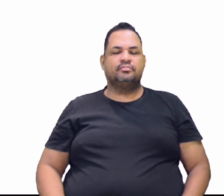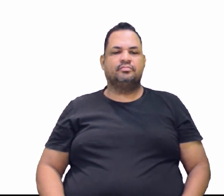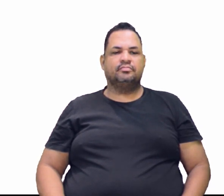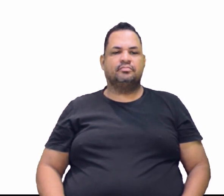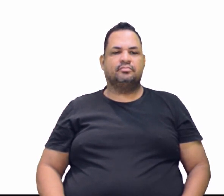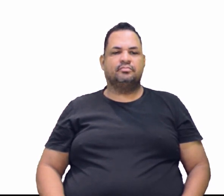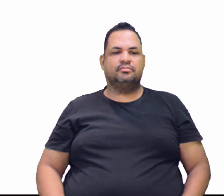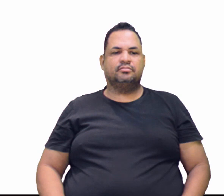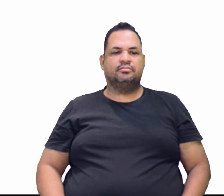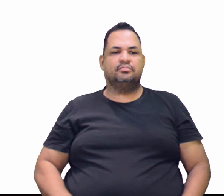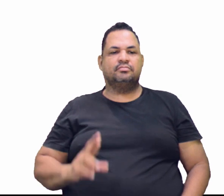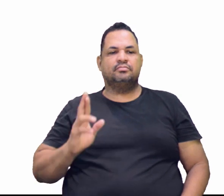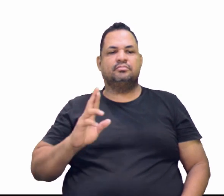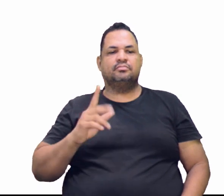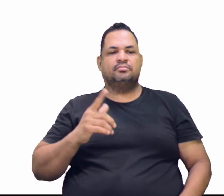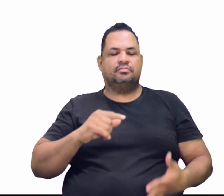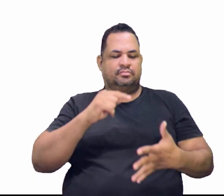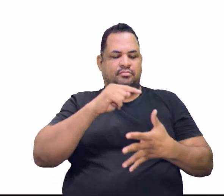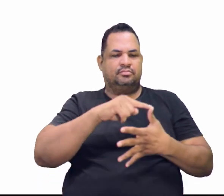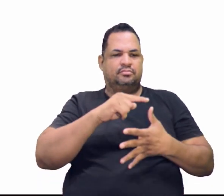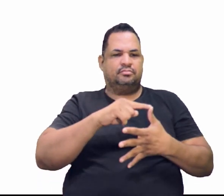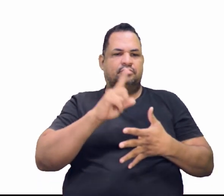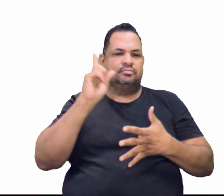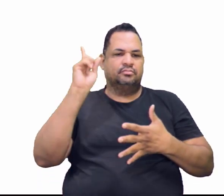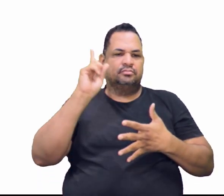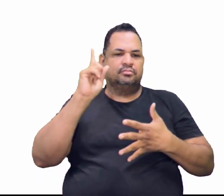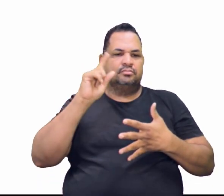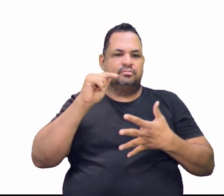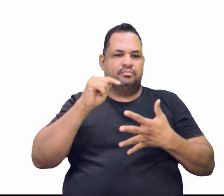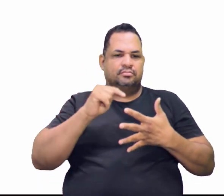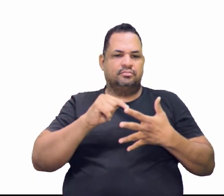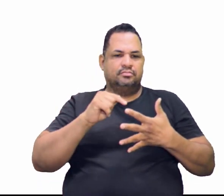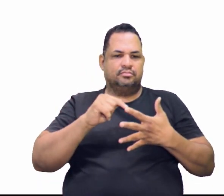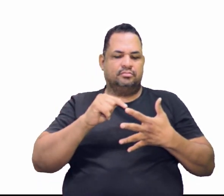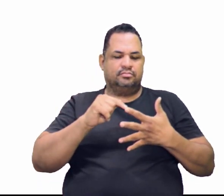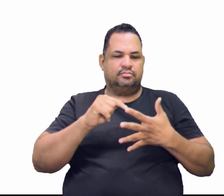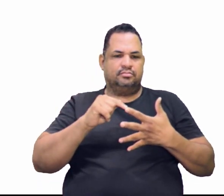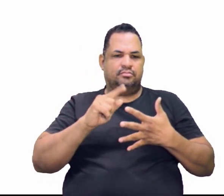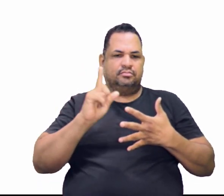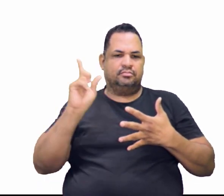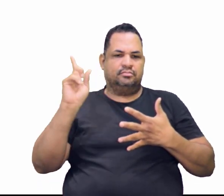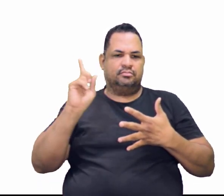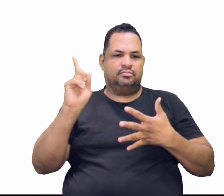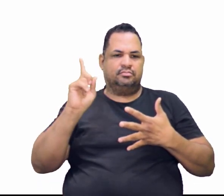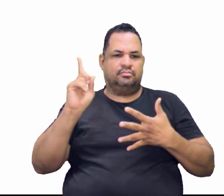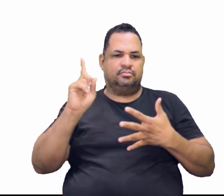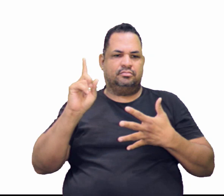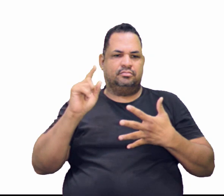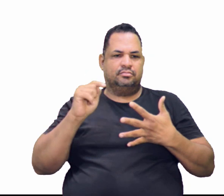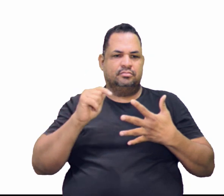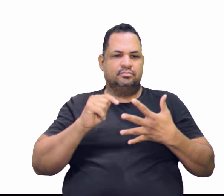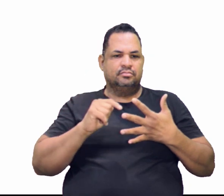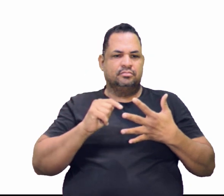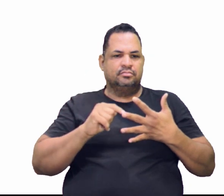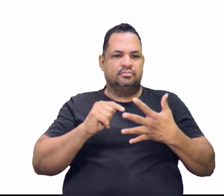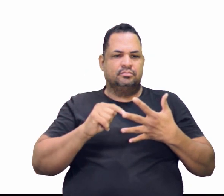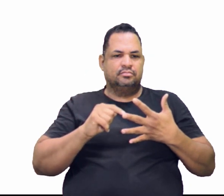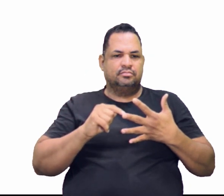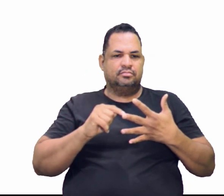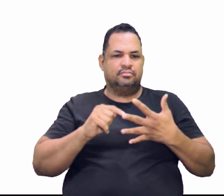Ponto, ponto. Quem? A. Theodore Roosevelt. B. Franklin Delano